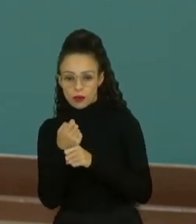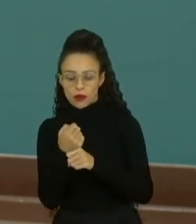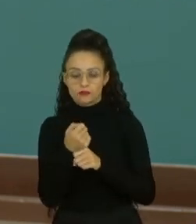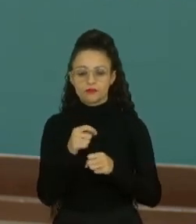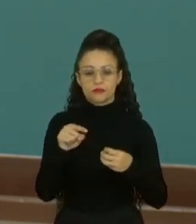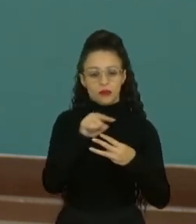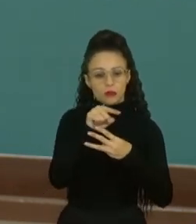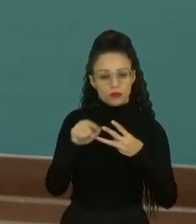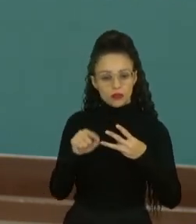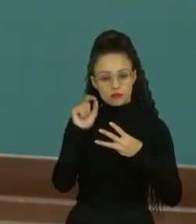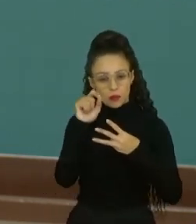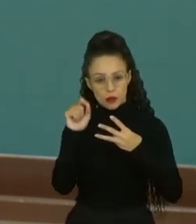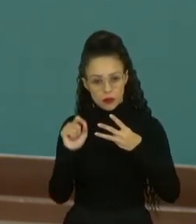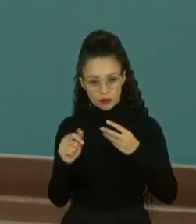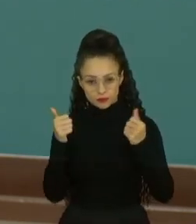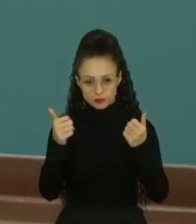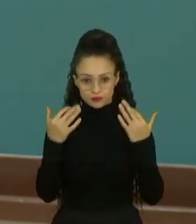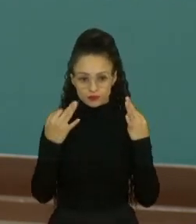bom? Beleza?